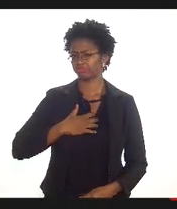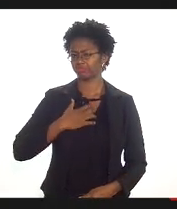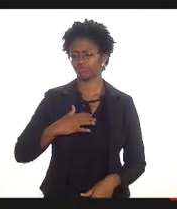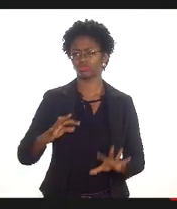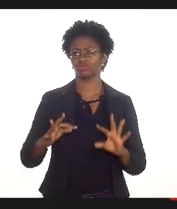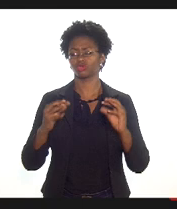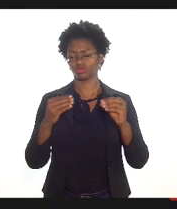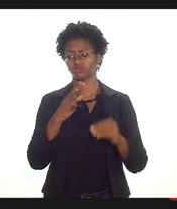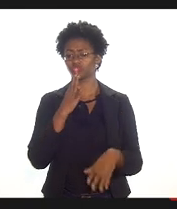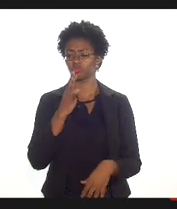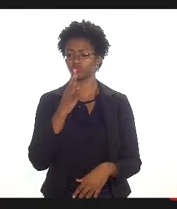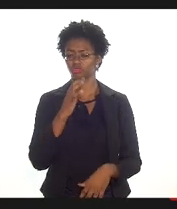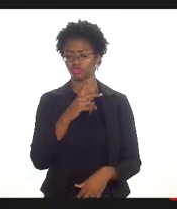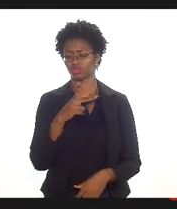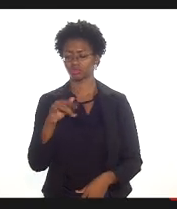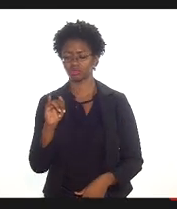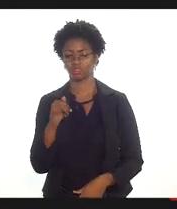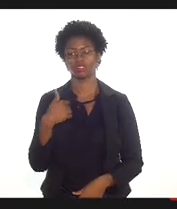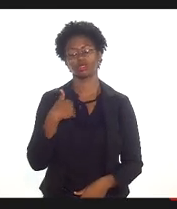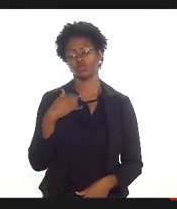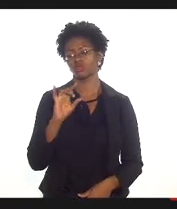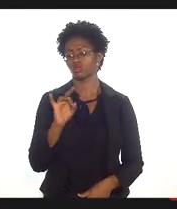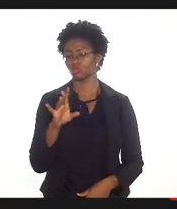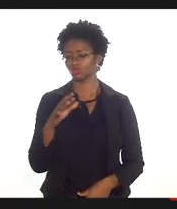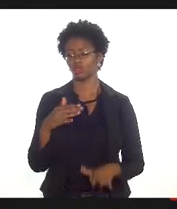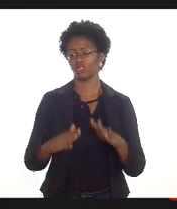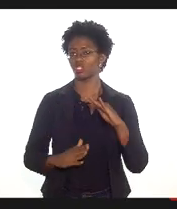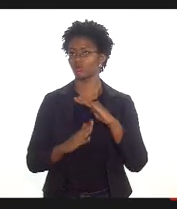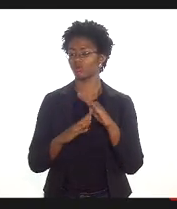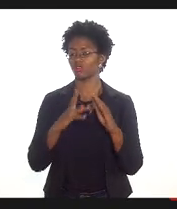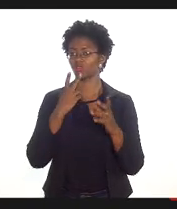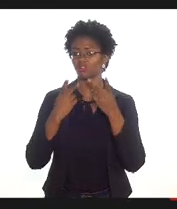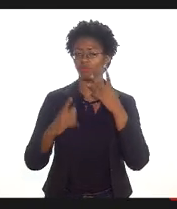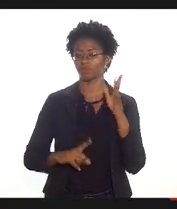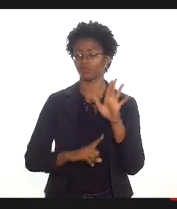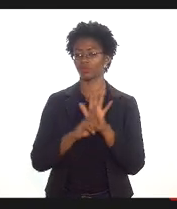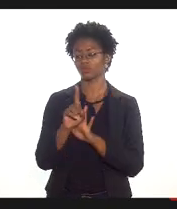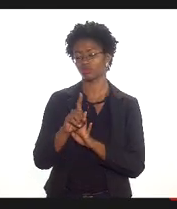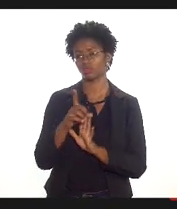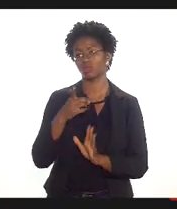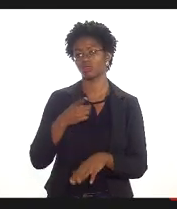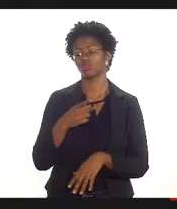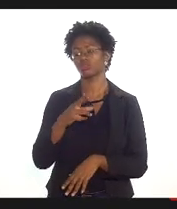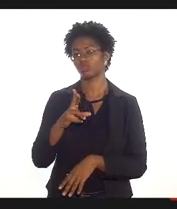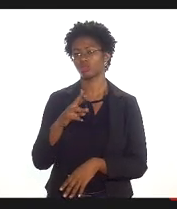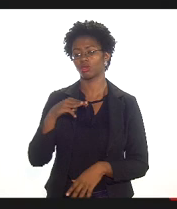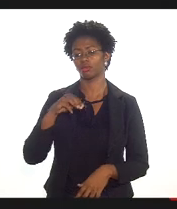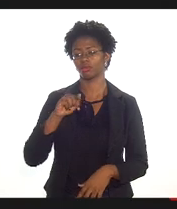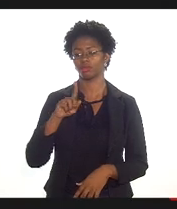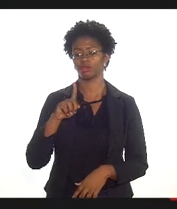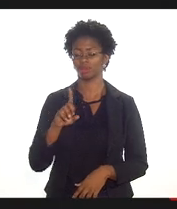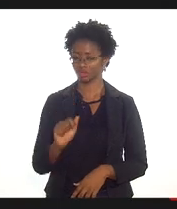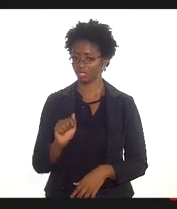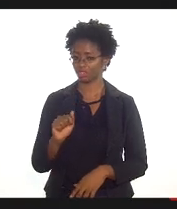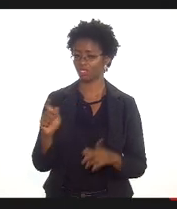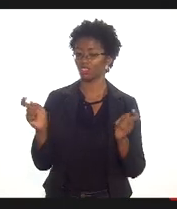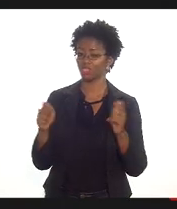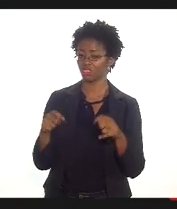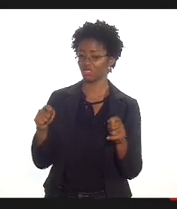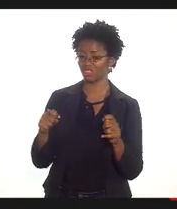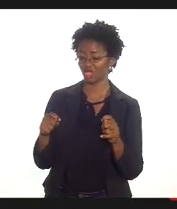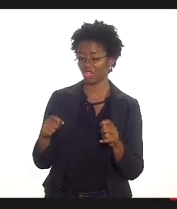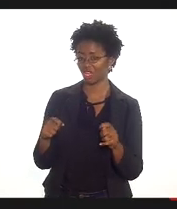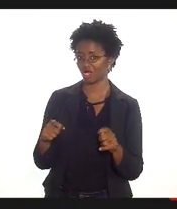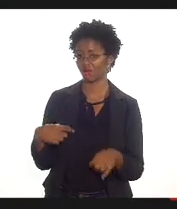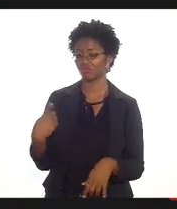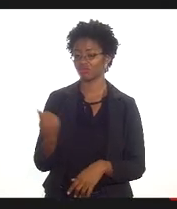partir dos trabalhos da CPI, eu vou apenas me limitar a fazer um questionamento à doutora Magda. Eu queria saber se seria possível a